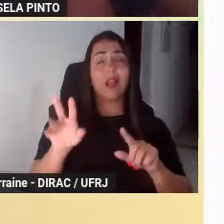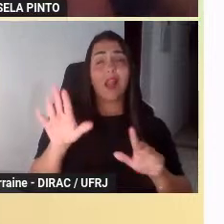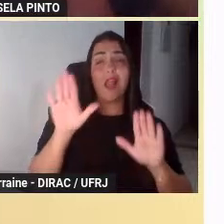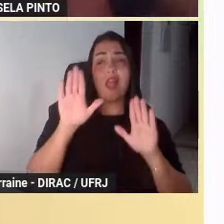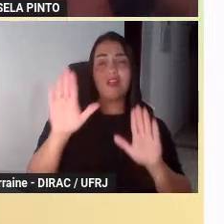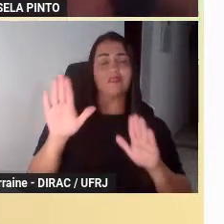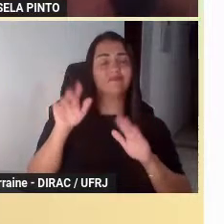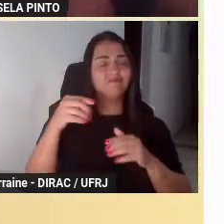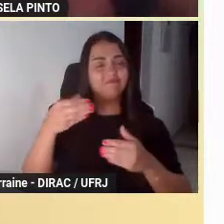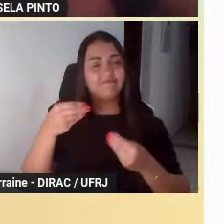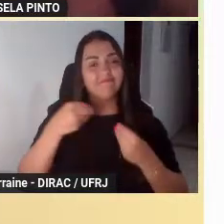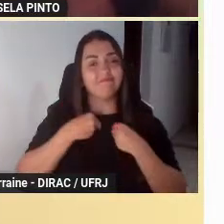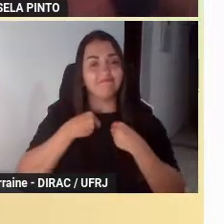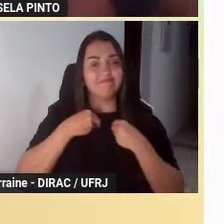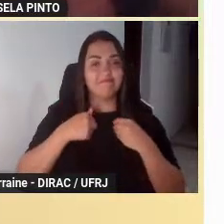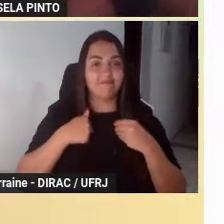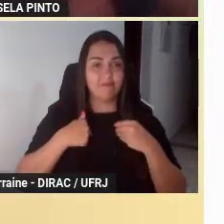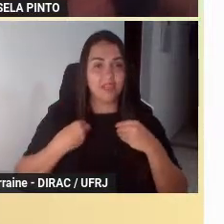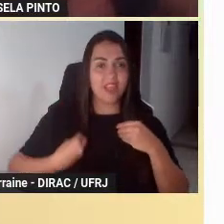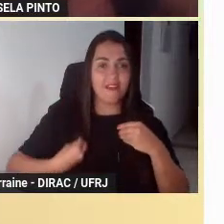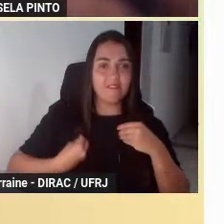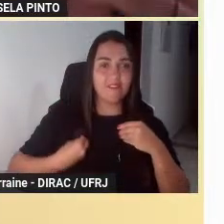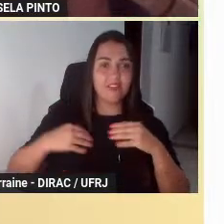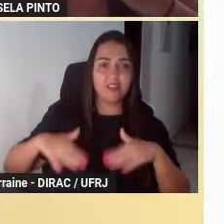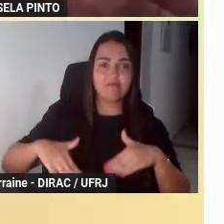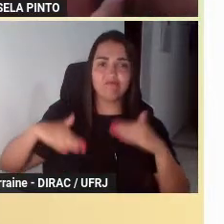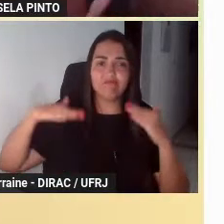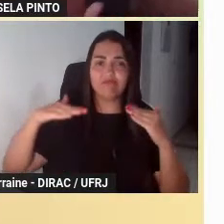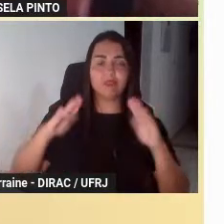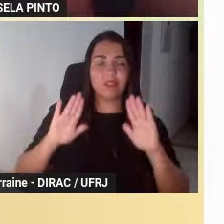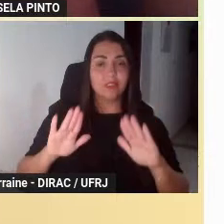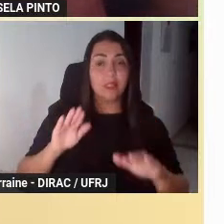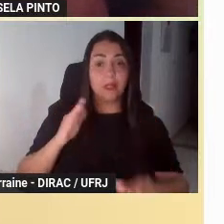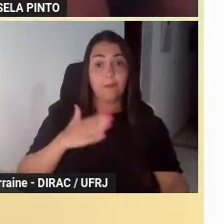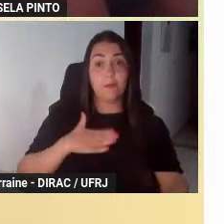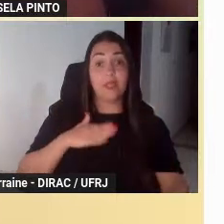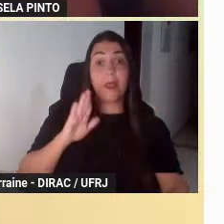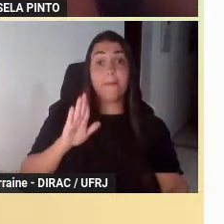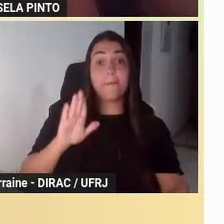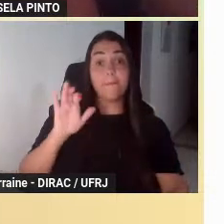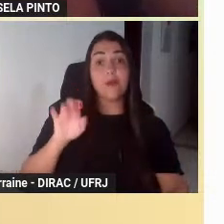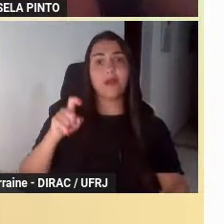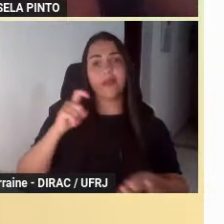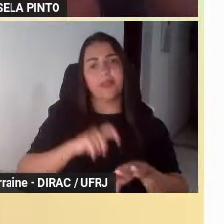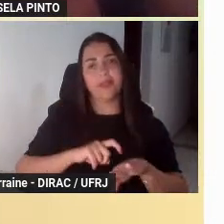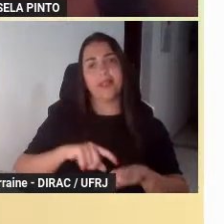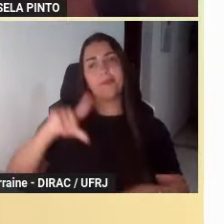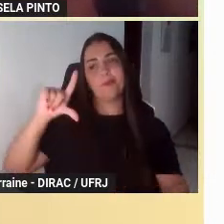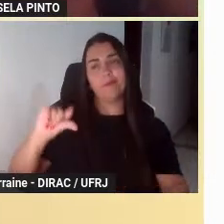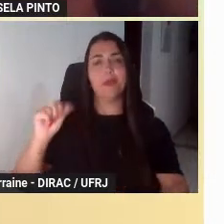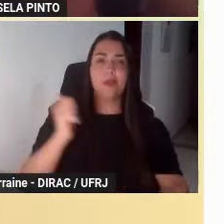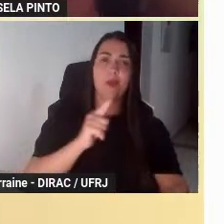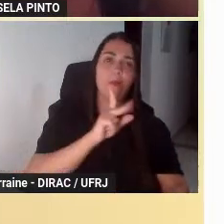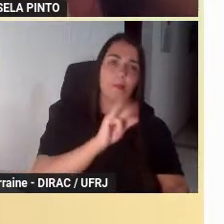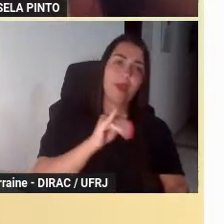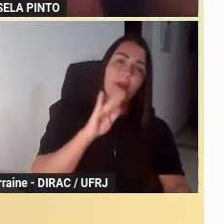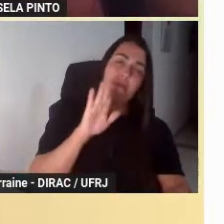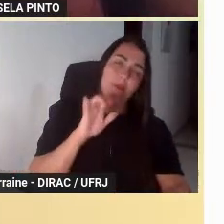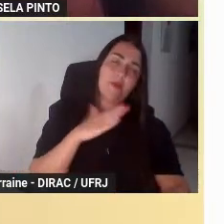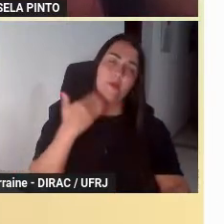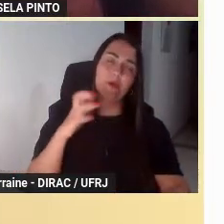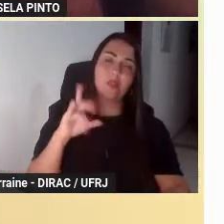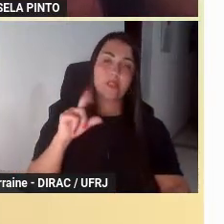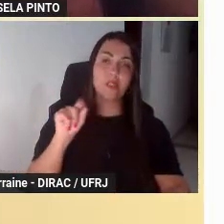foram na minha vida, para mim, né? A minha mãe, por um pouco menos de tempo, mas o meu pai,